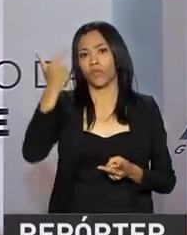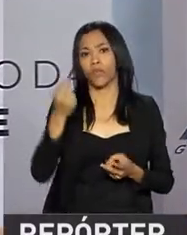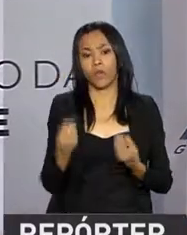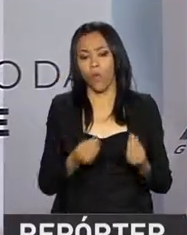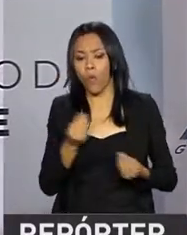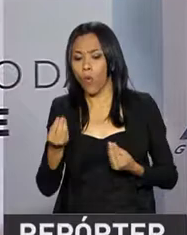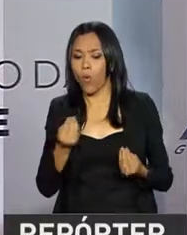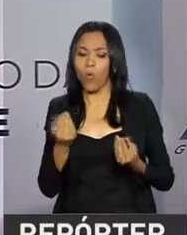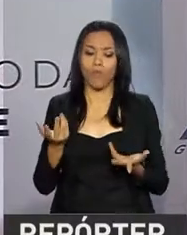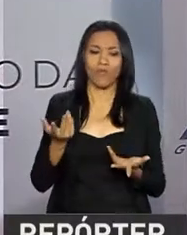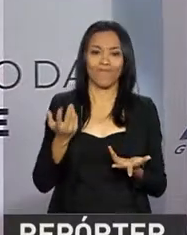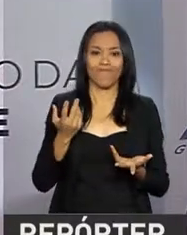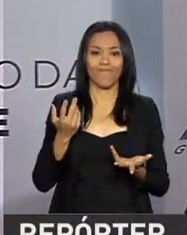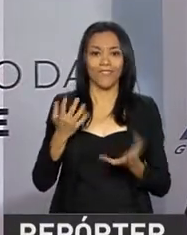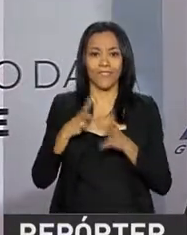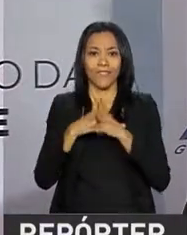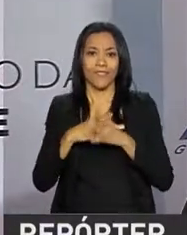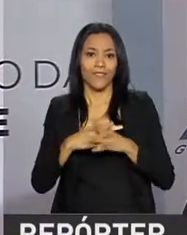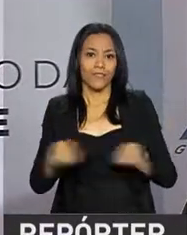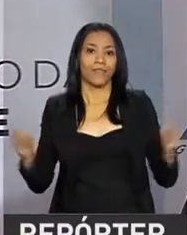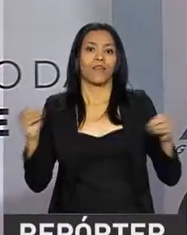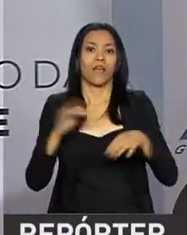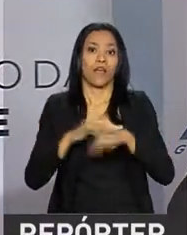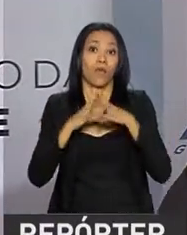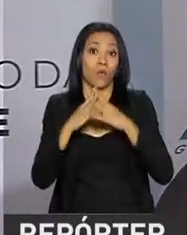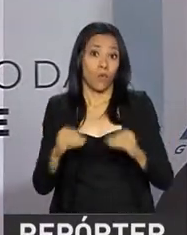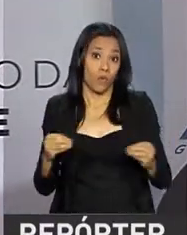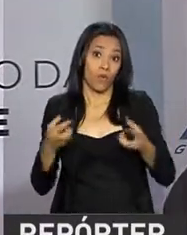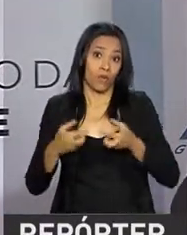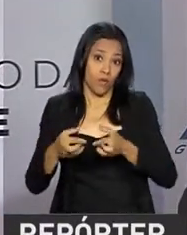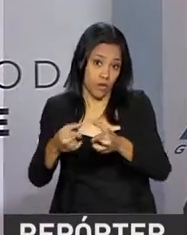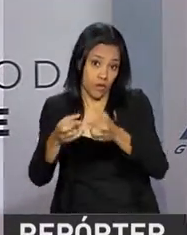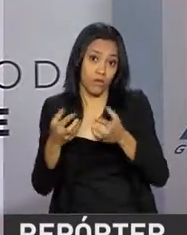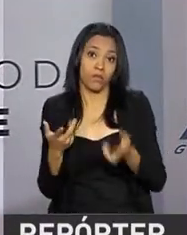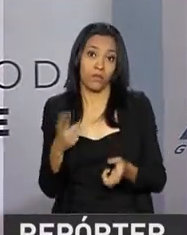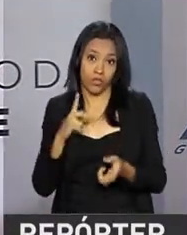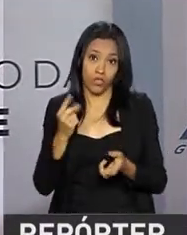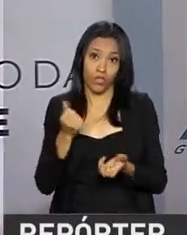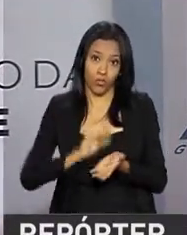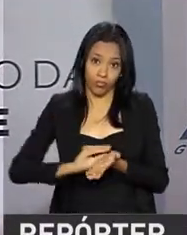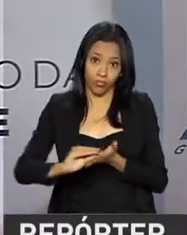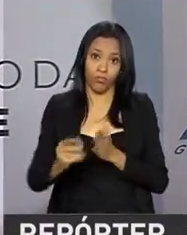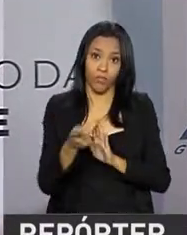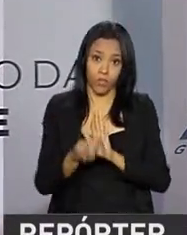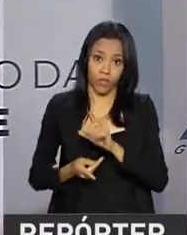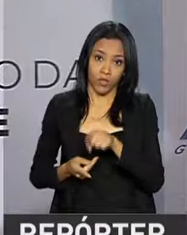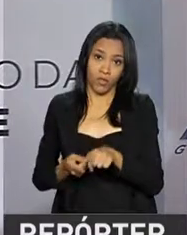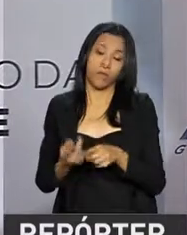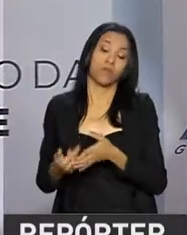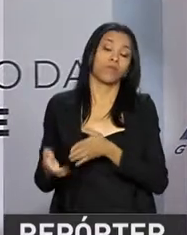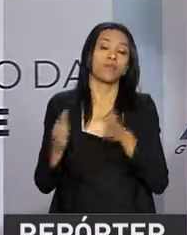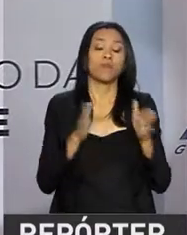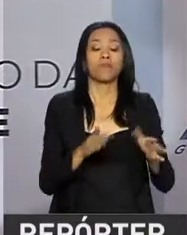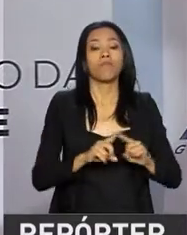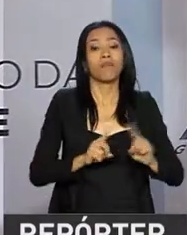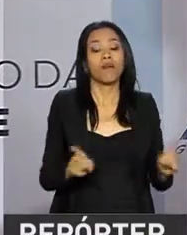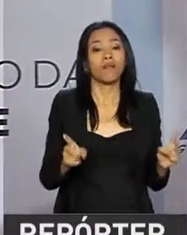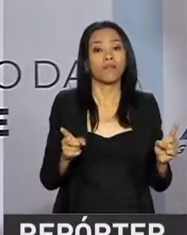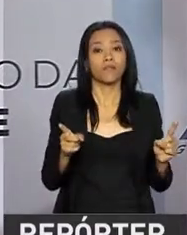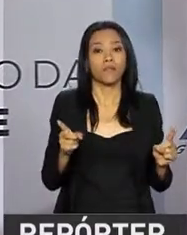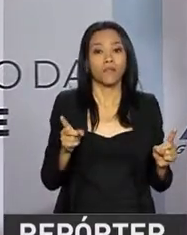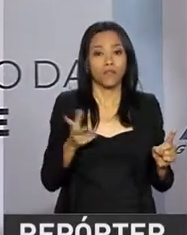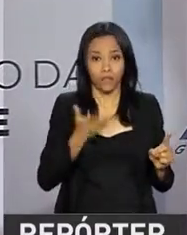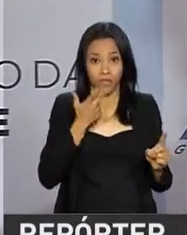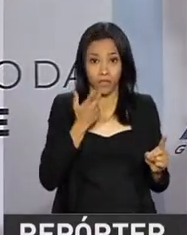ou corrigir esses problemas. O Pronon está investindo muito recurso nisso, mas a questão é